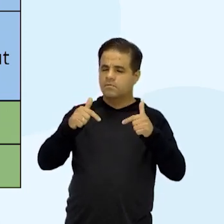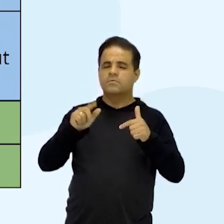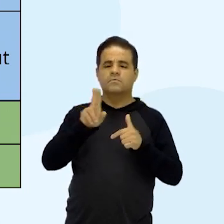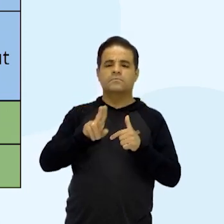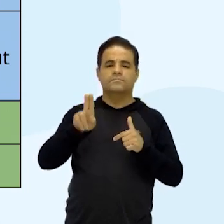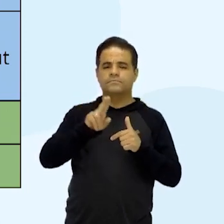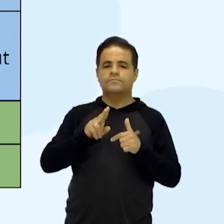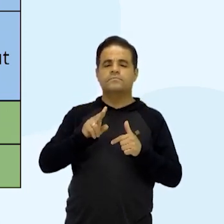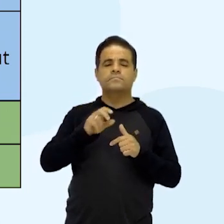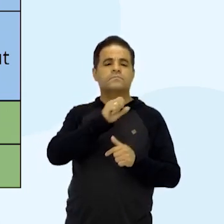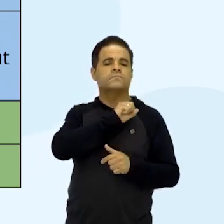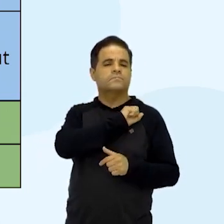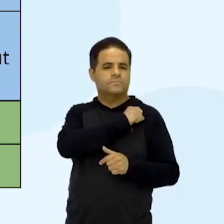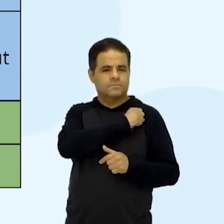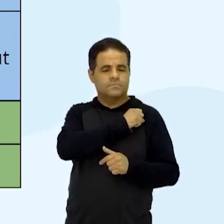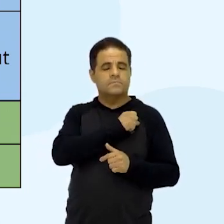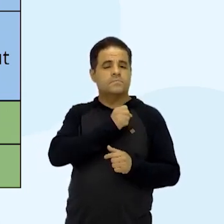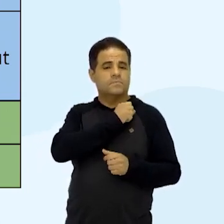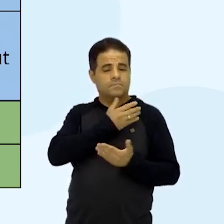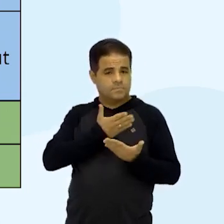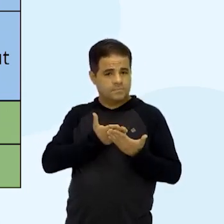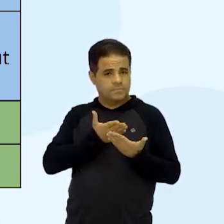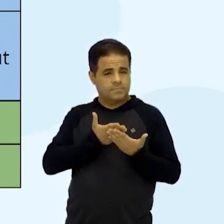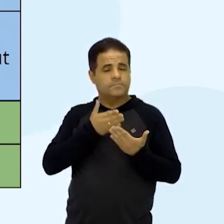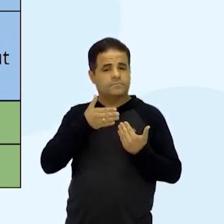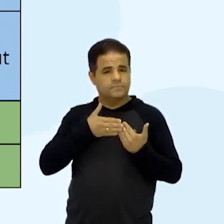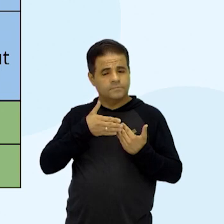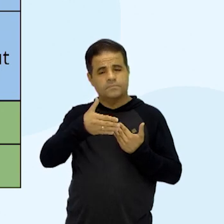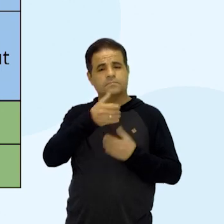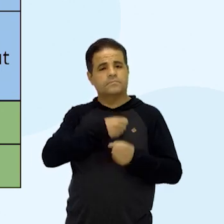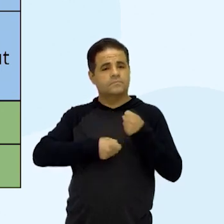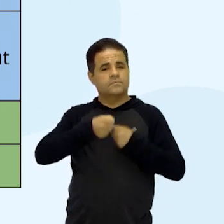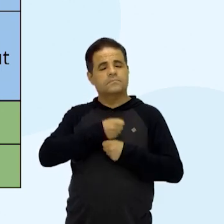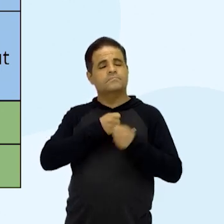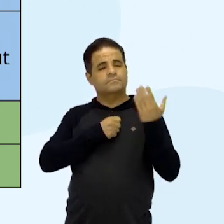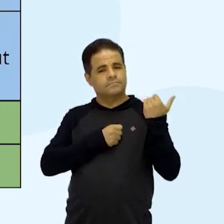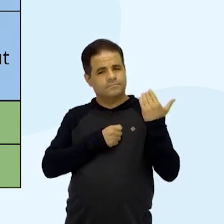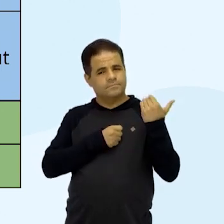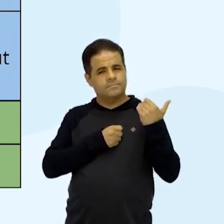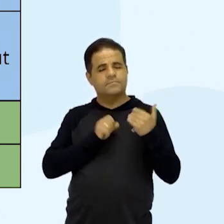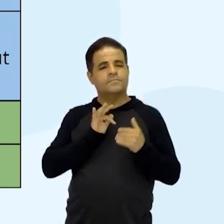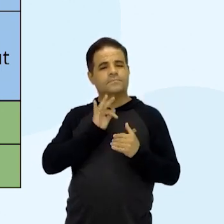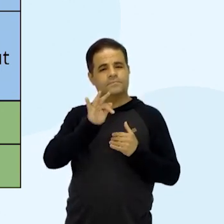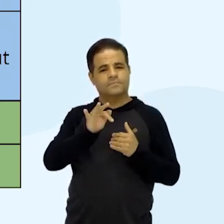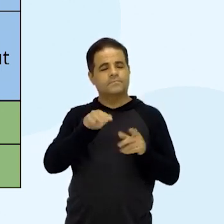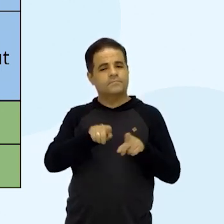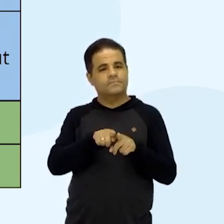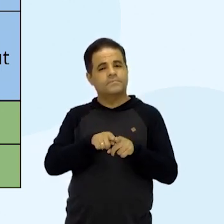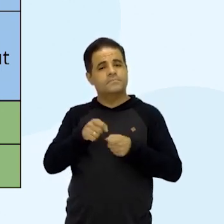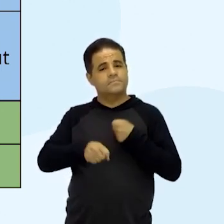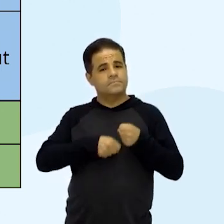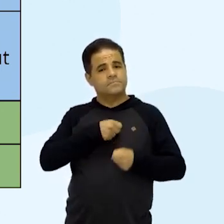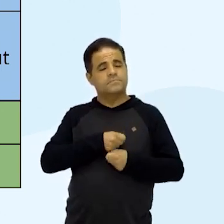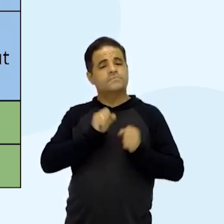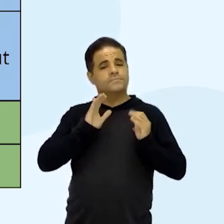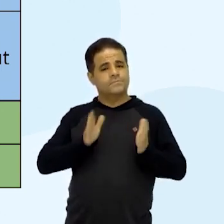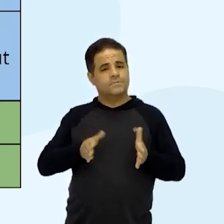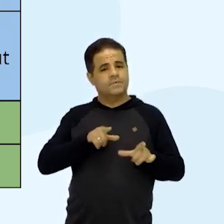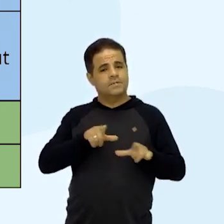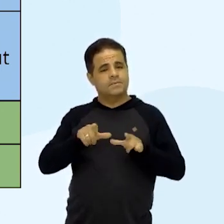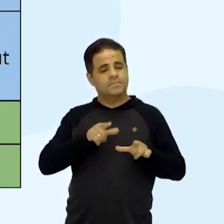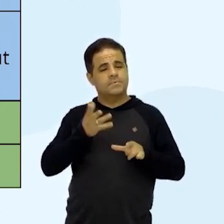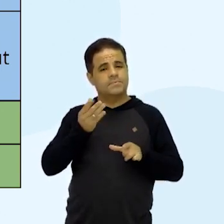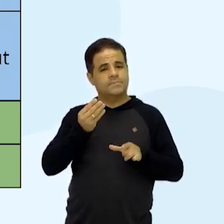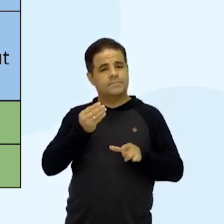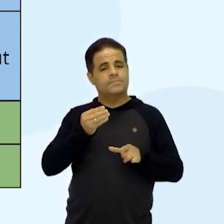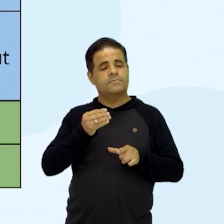trabalhou muito isso no oitavo ano. Então, as aulas do oitavo ano, né, Ed? A do ano passado inteiro, no futuro. E esse ano também. A gente trabalhou bastante